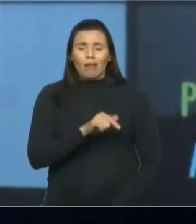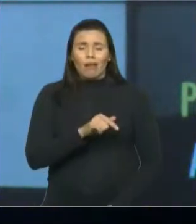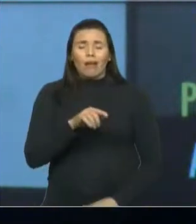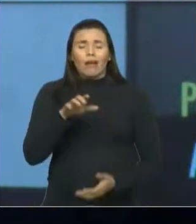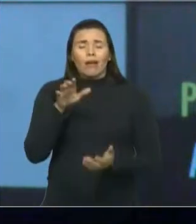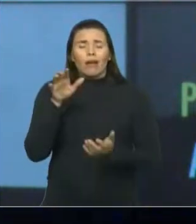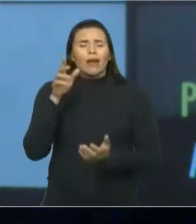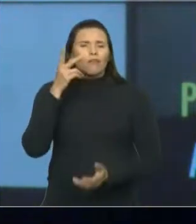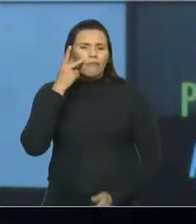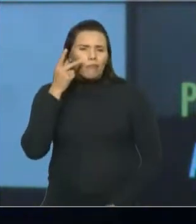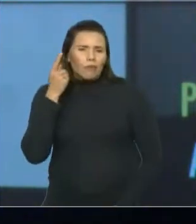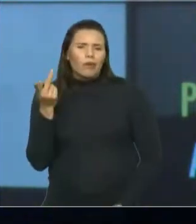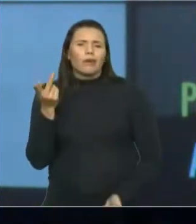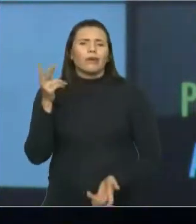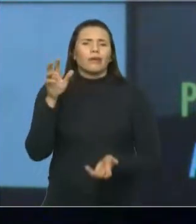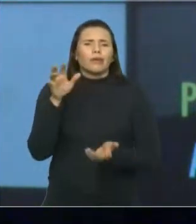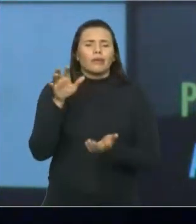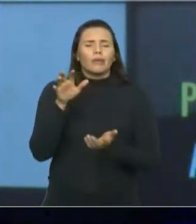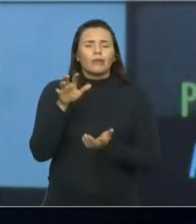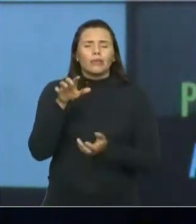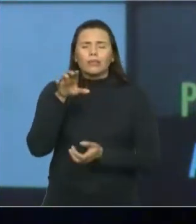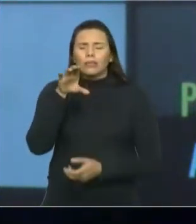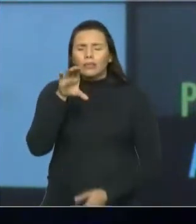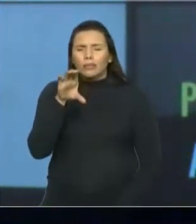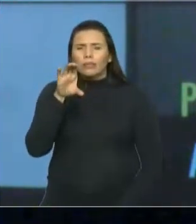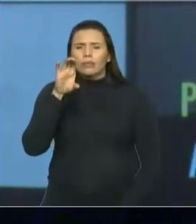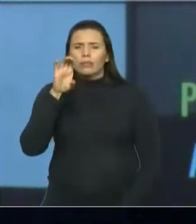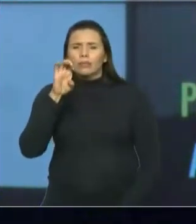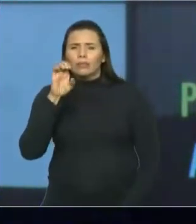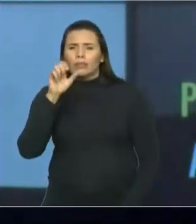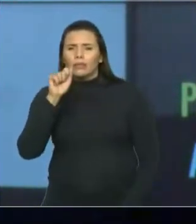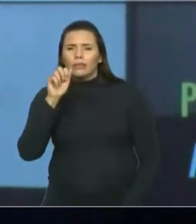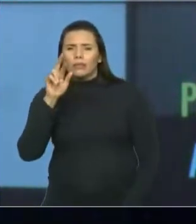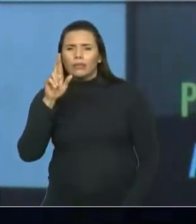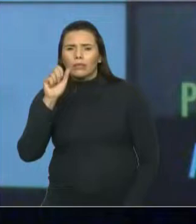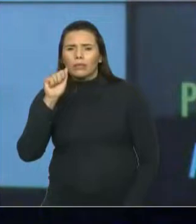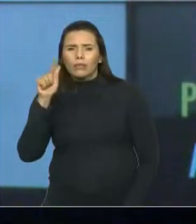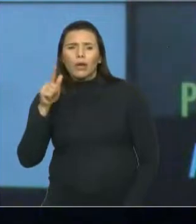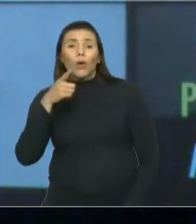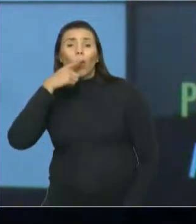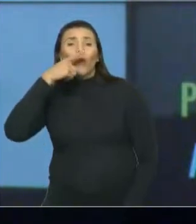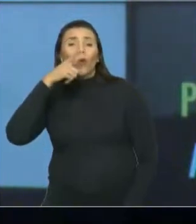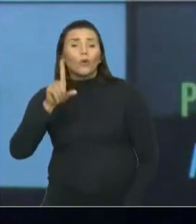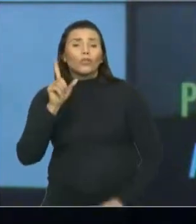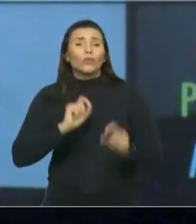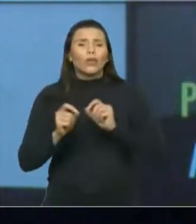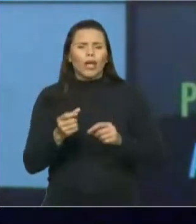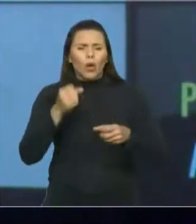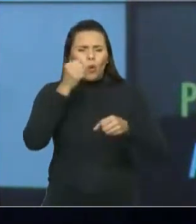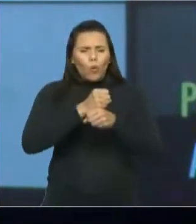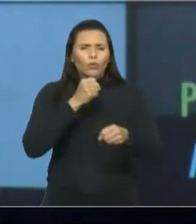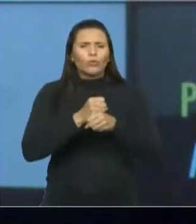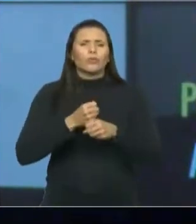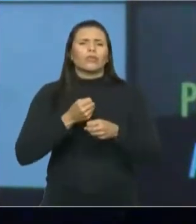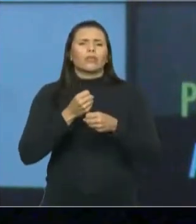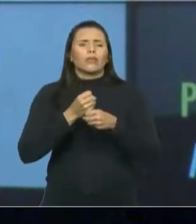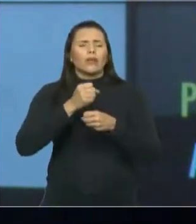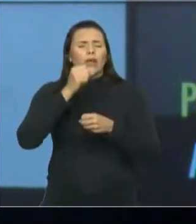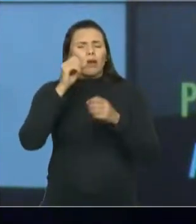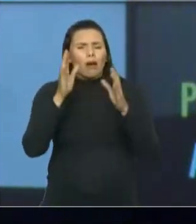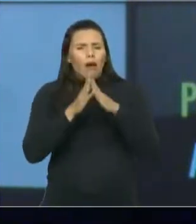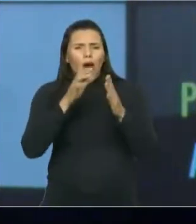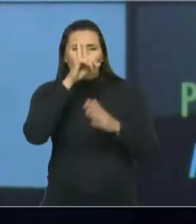estruturada em todo o estado, dividido regionalmente, e em todo o estado nós temos hospitais, SAMU,